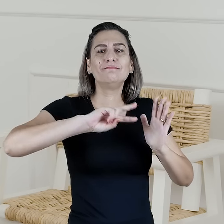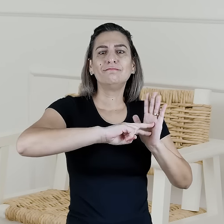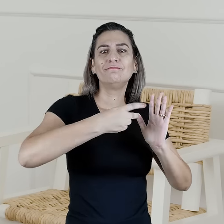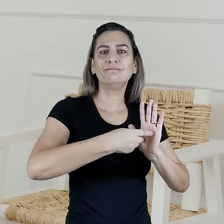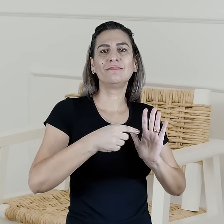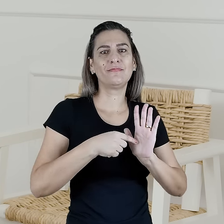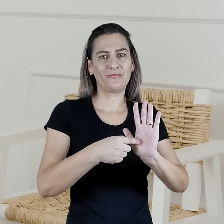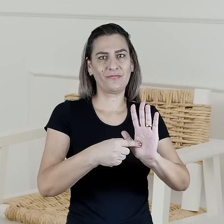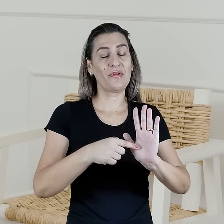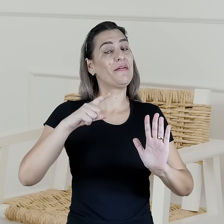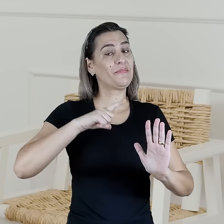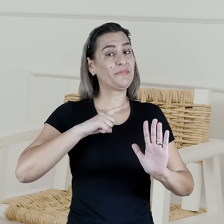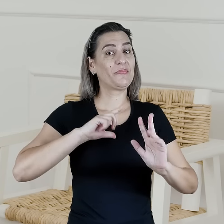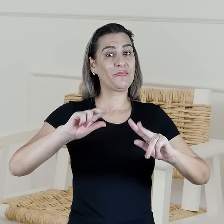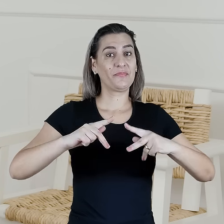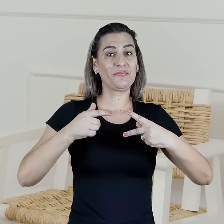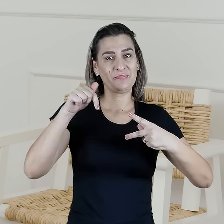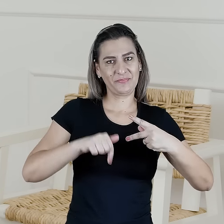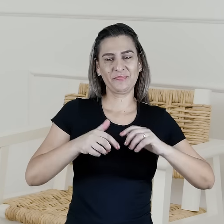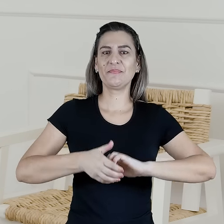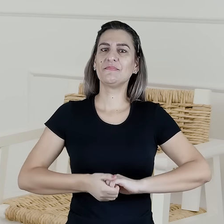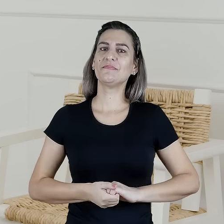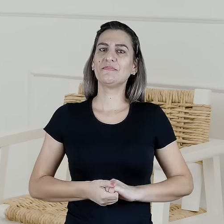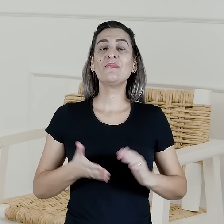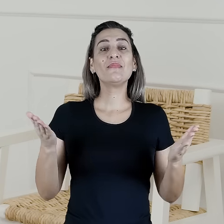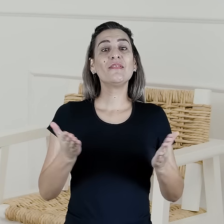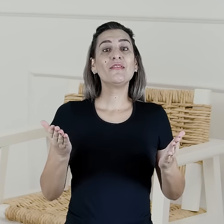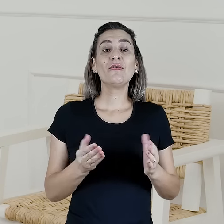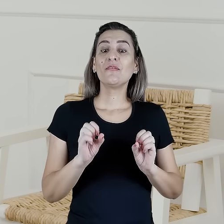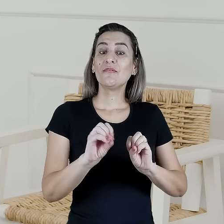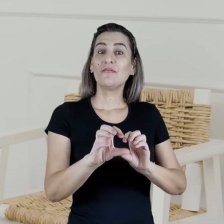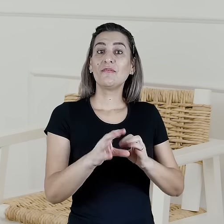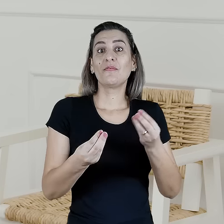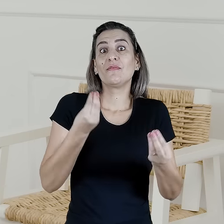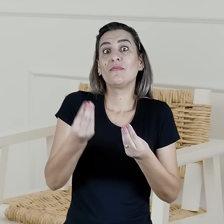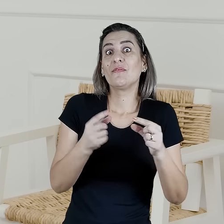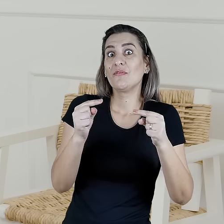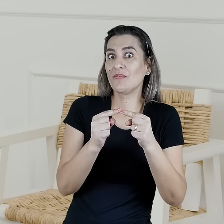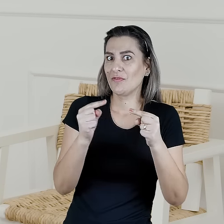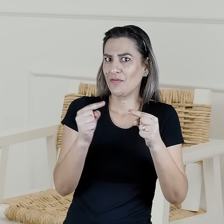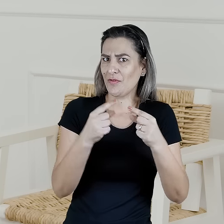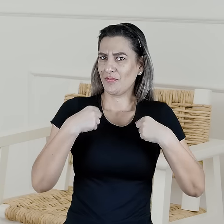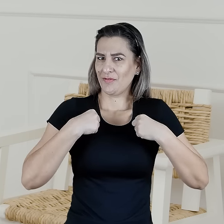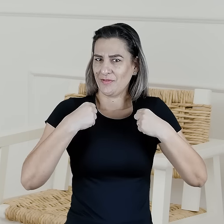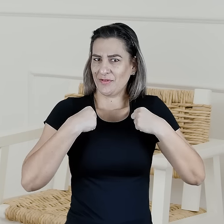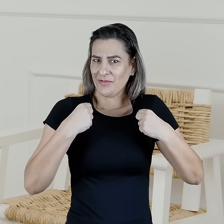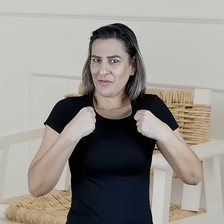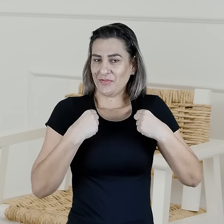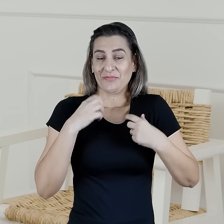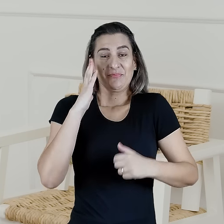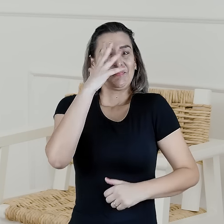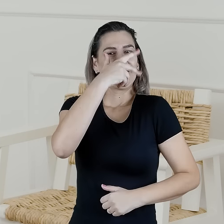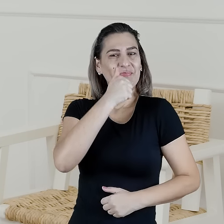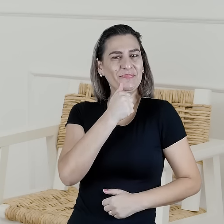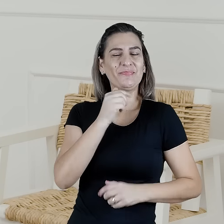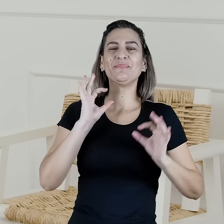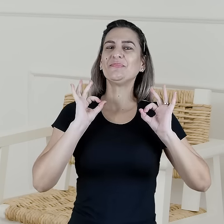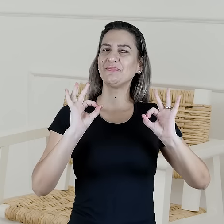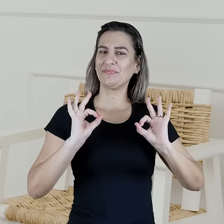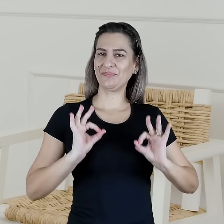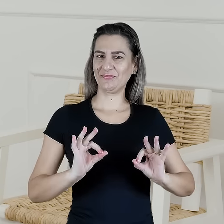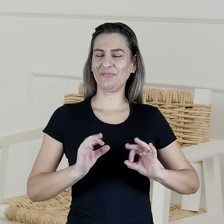quem perdeu. E hoje vou ensinar como combiná-las com seus looks e deixá-los ainda mais